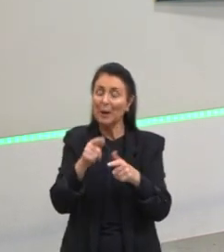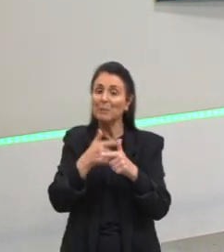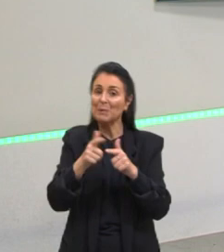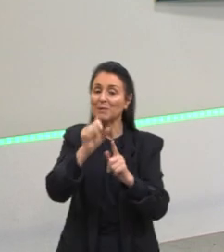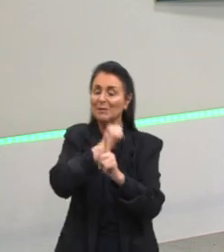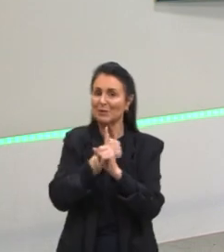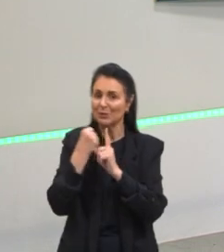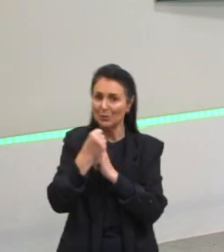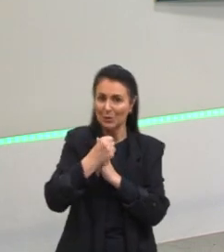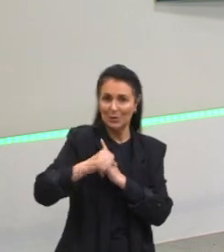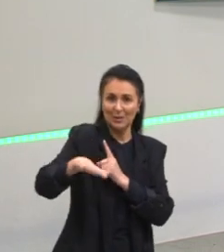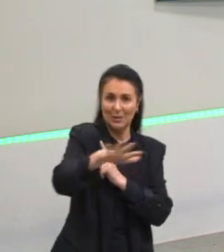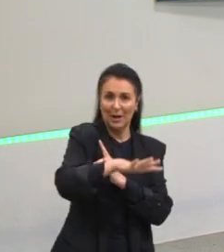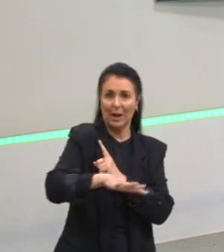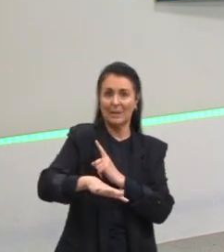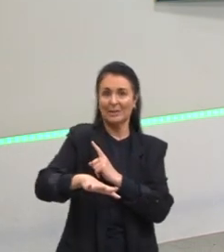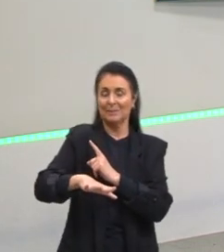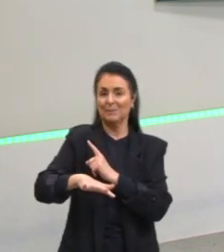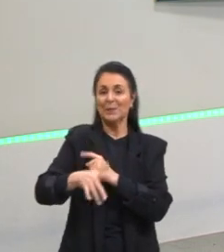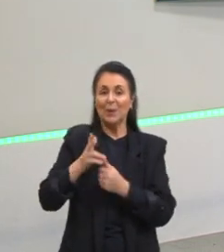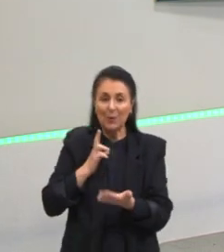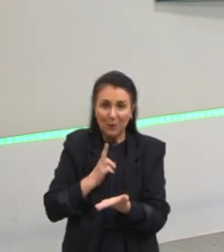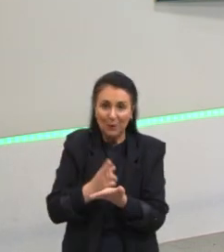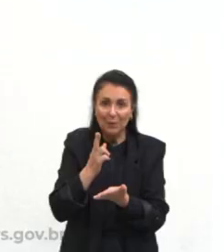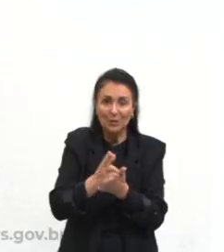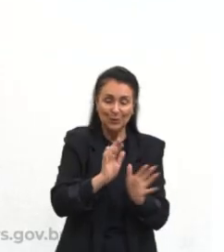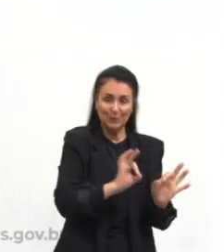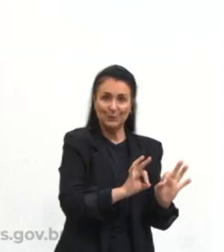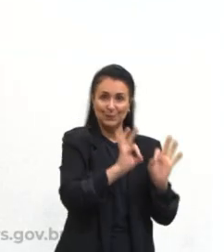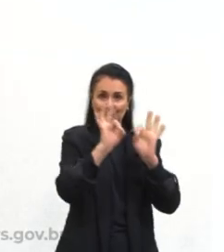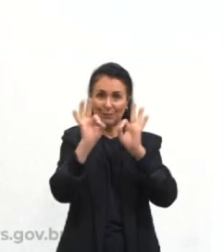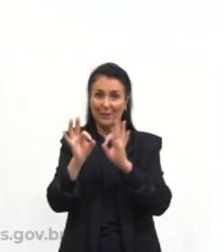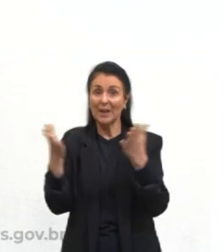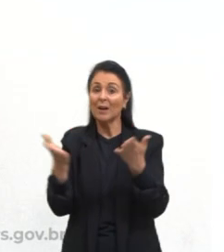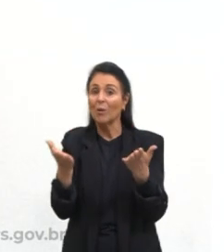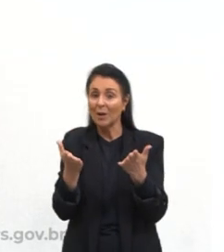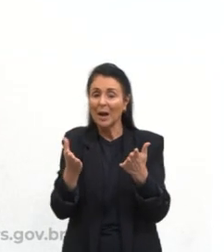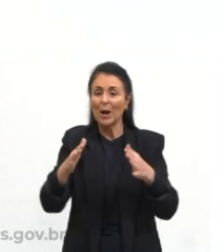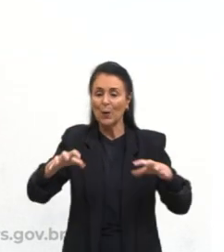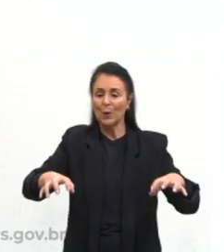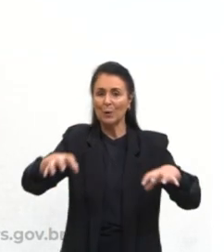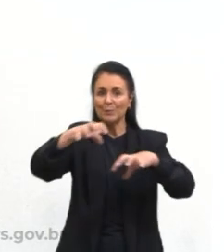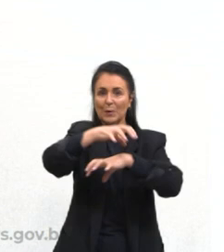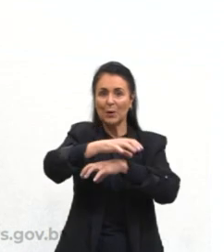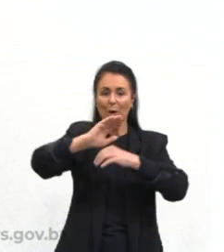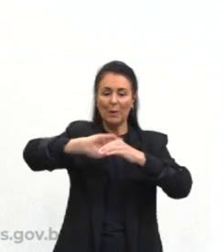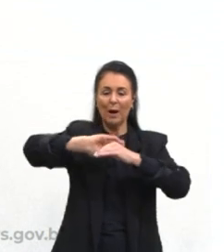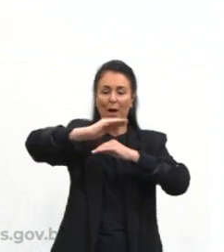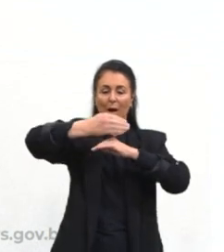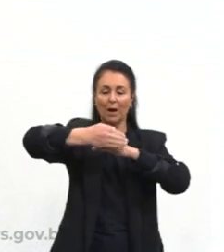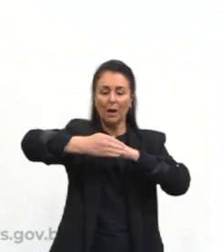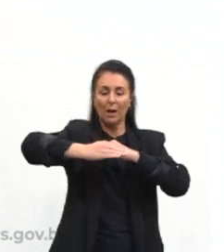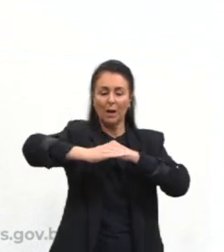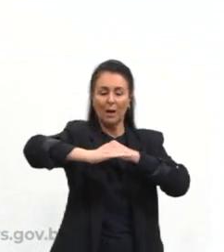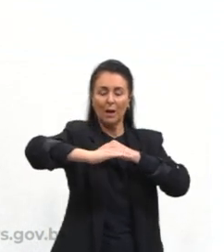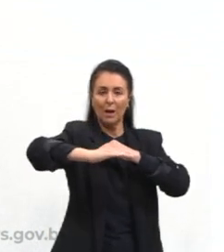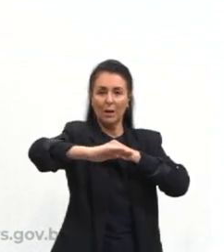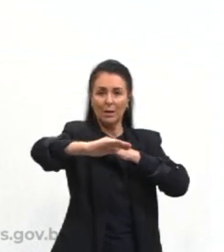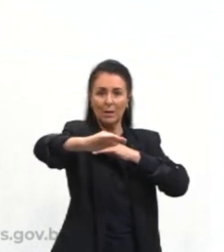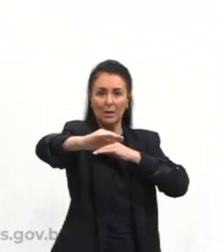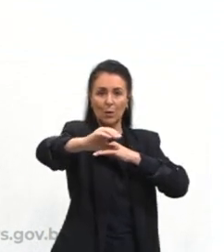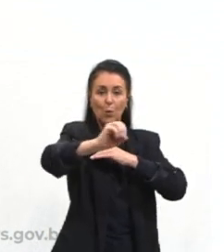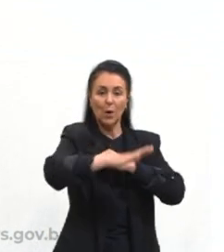tá meninos e meninas vamos mais um aqui e aí entramos o Pampa certo Pump então ele é os campos